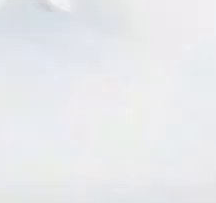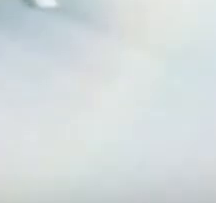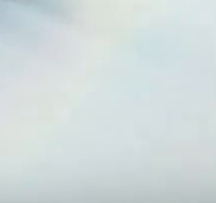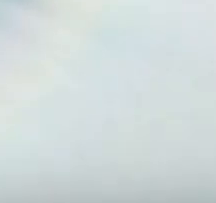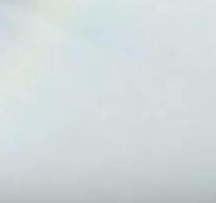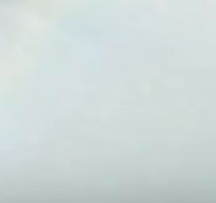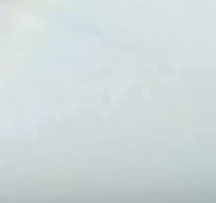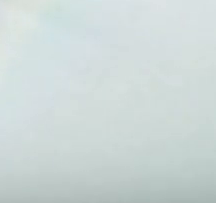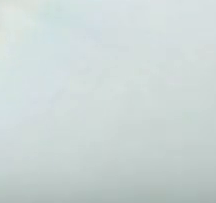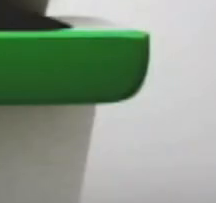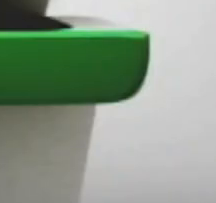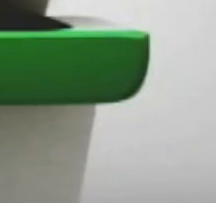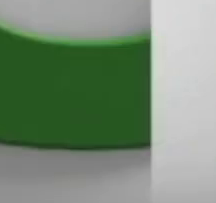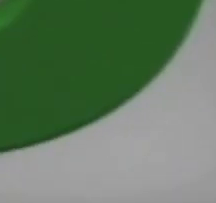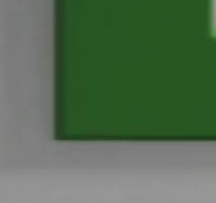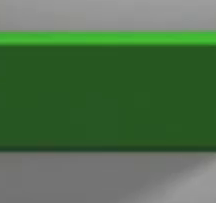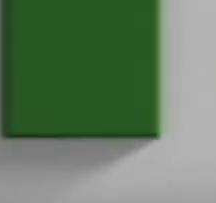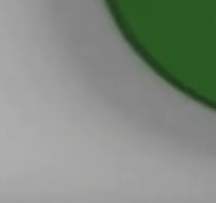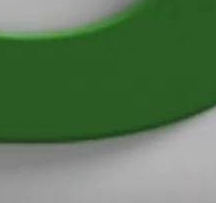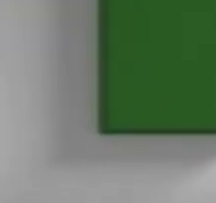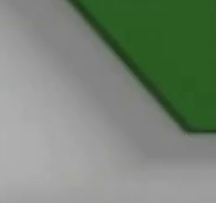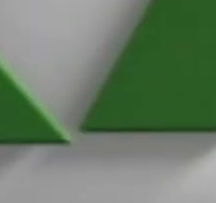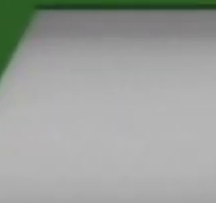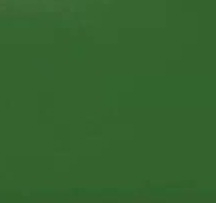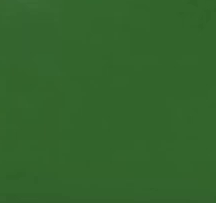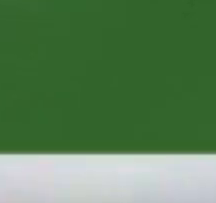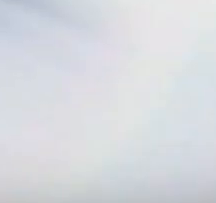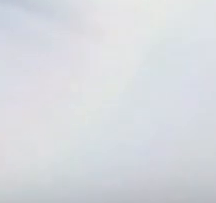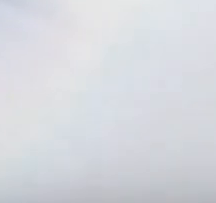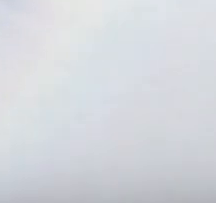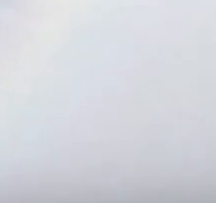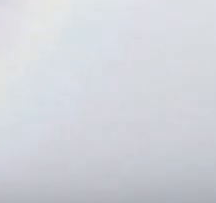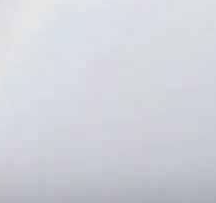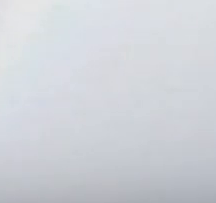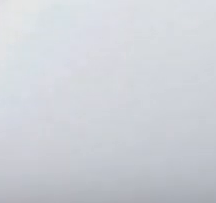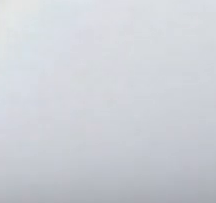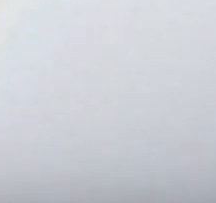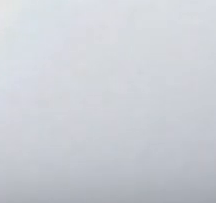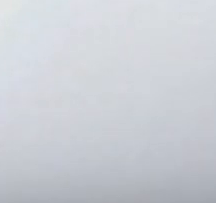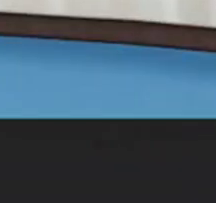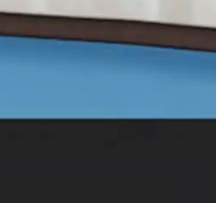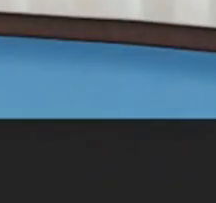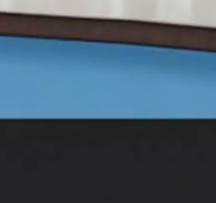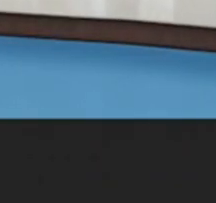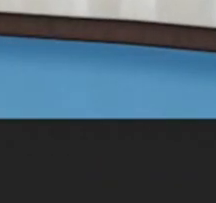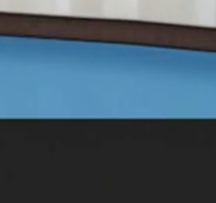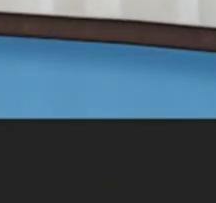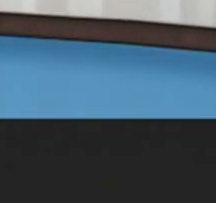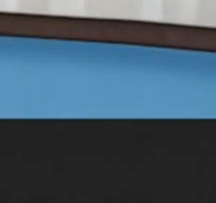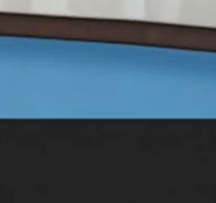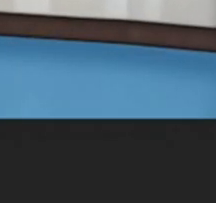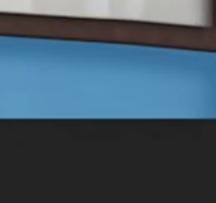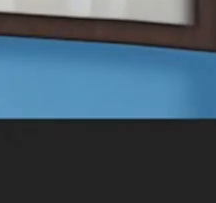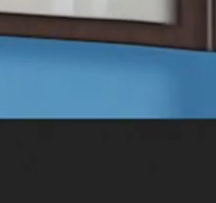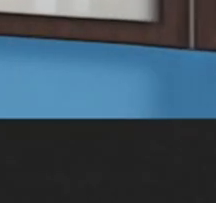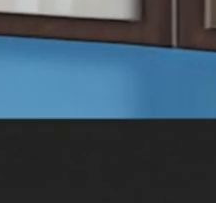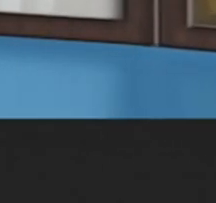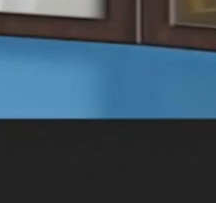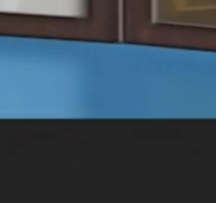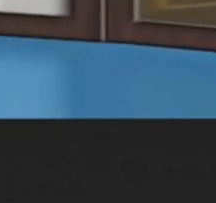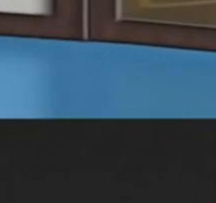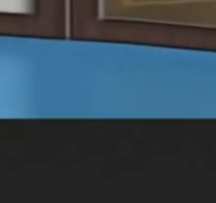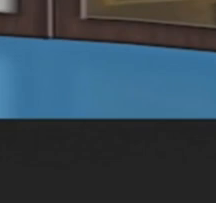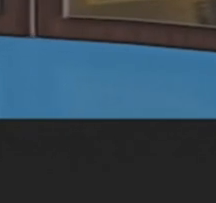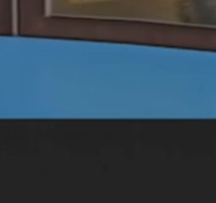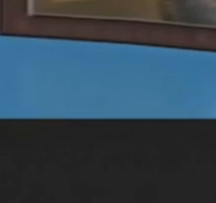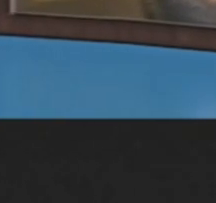o apoio cultural tv é cultura pega bem em todo lugar o festival das artes plásticas de campo grande